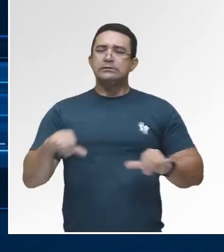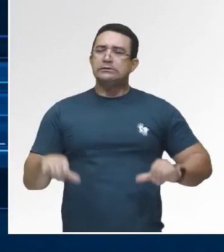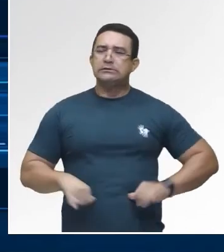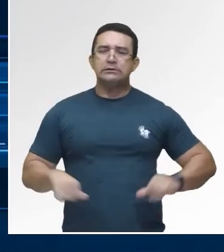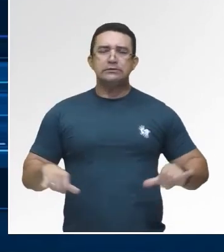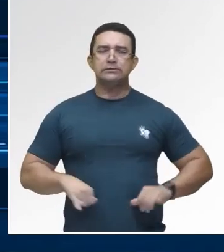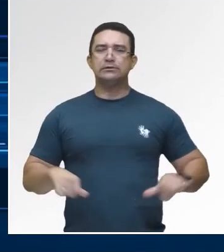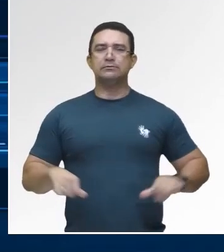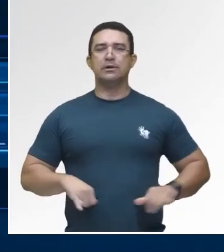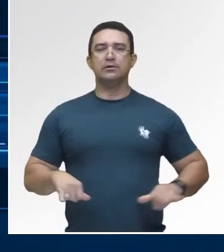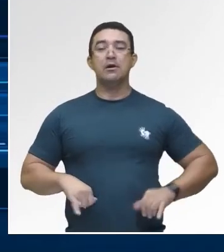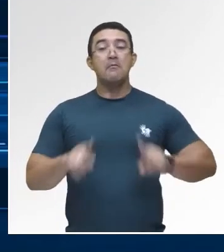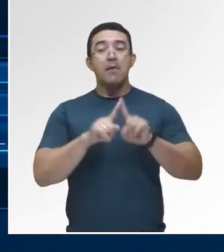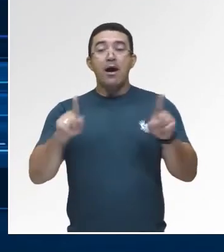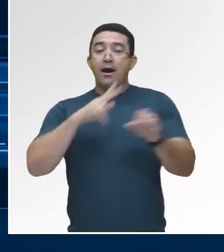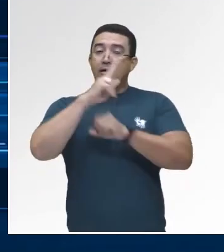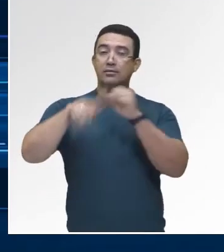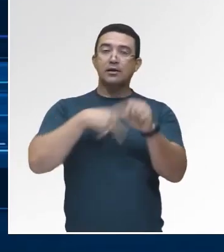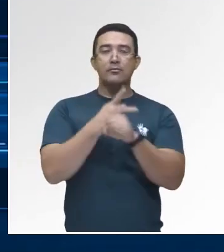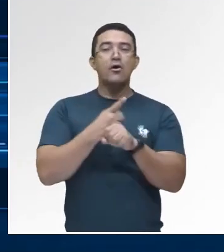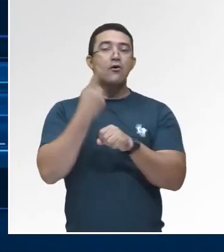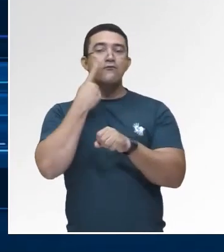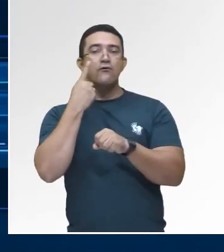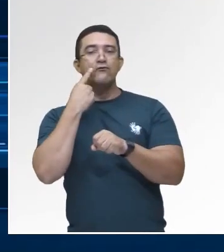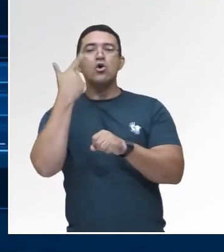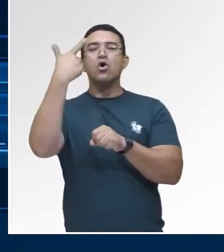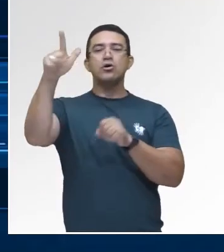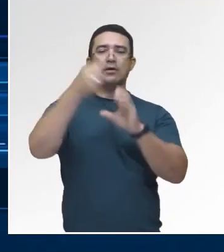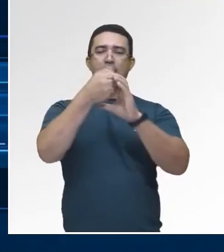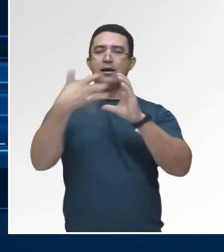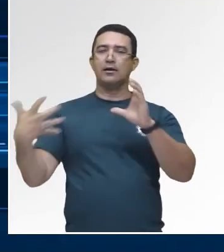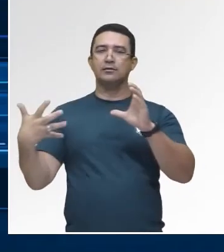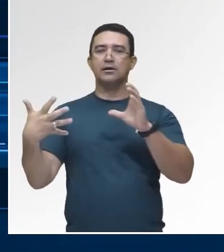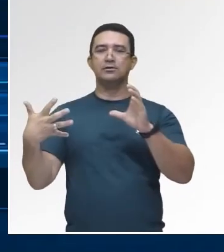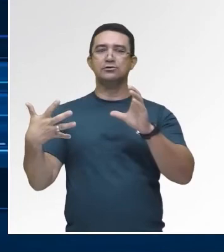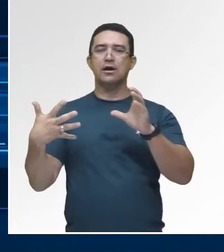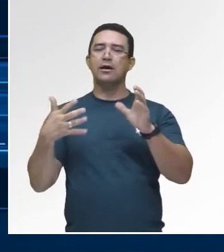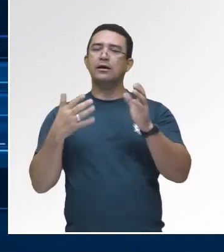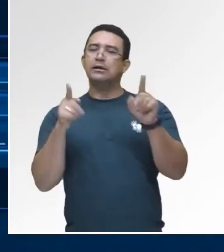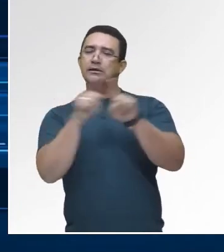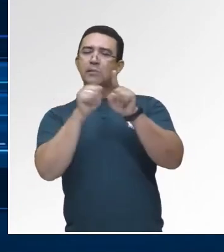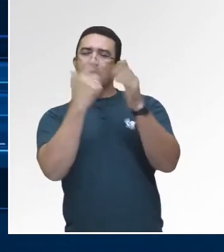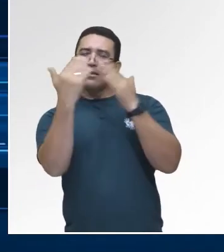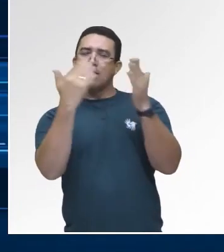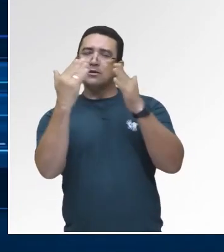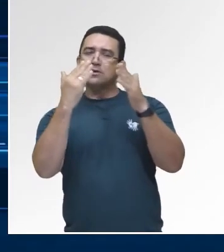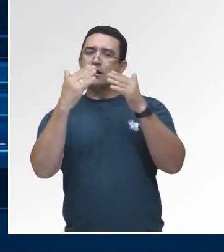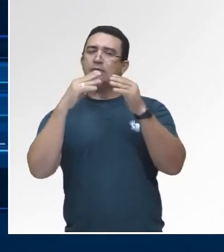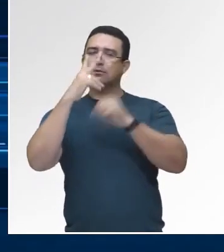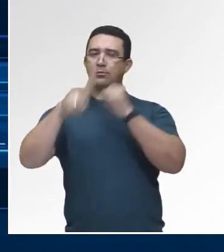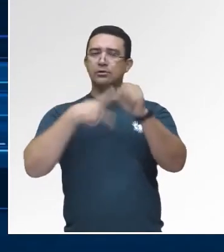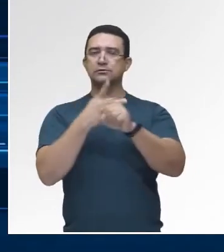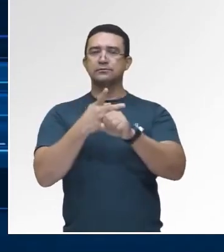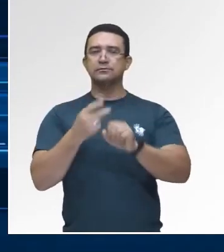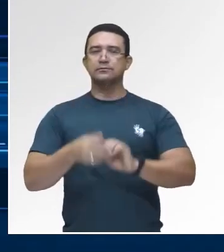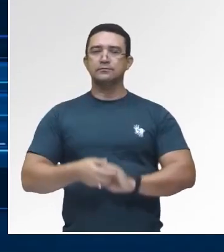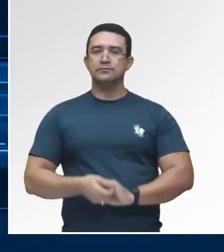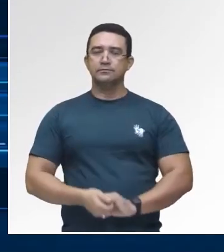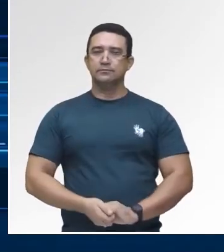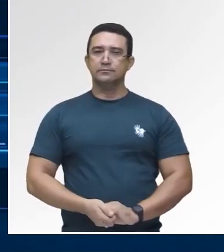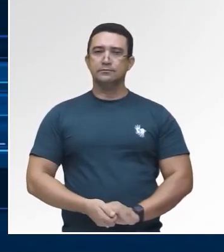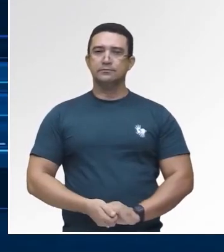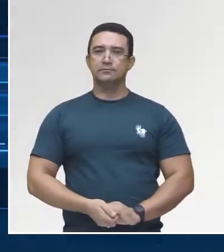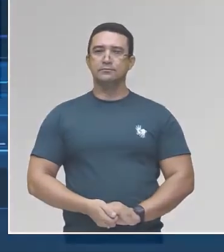sofrimento. Mas depois vamos pegar essas outras características aí e analisarmos mais à frente, ok?